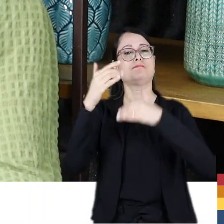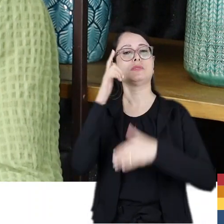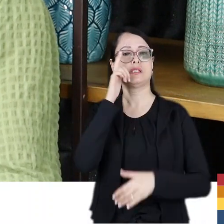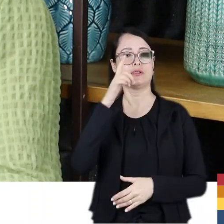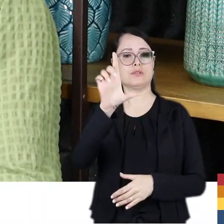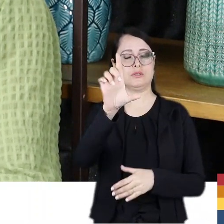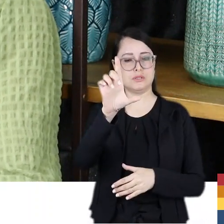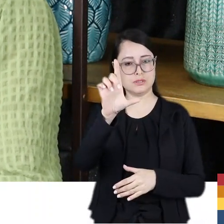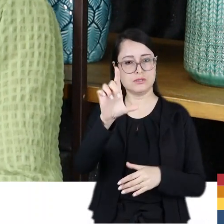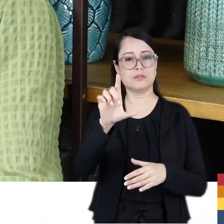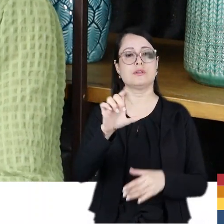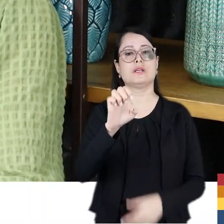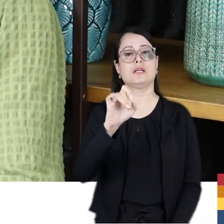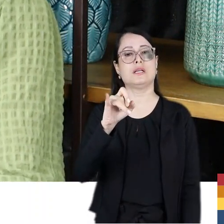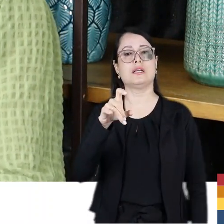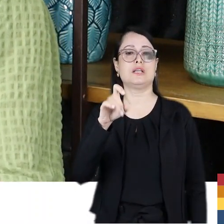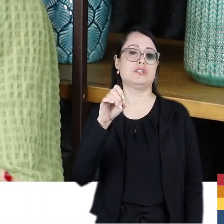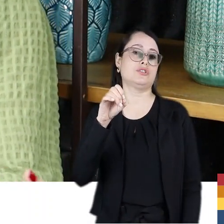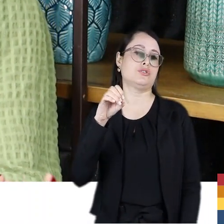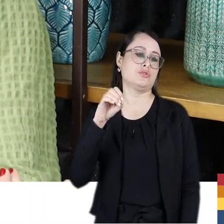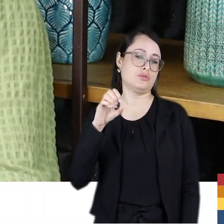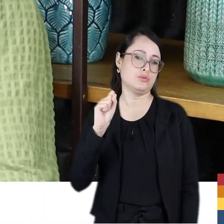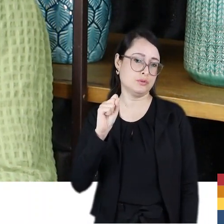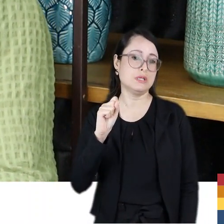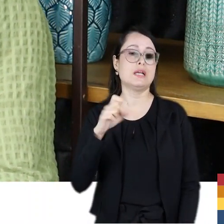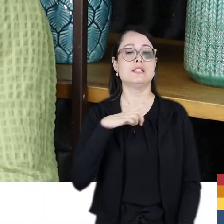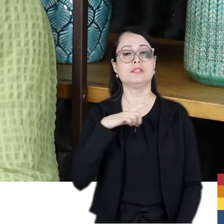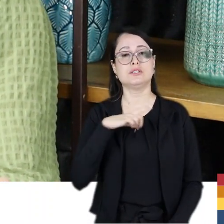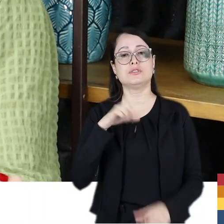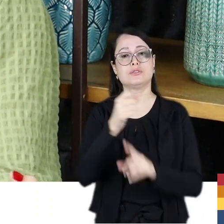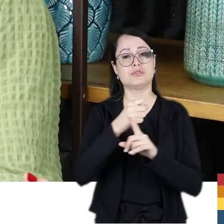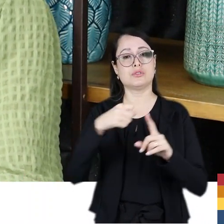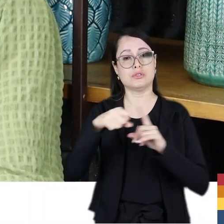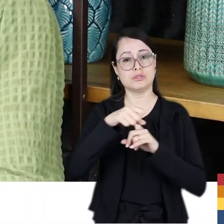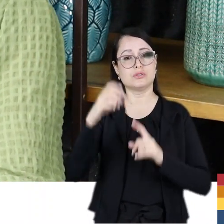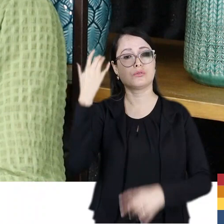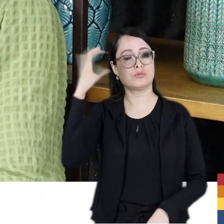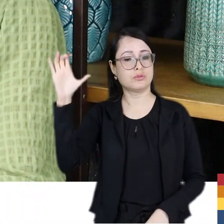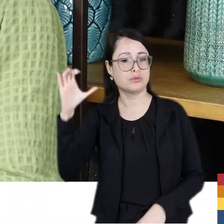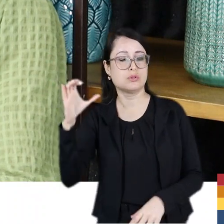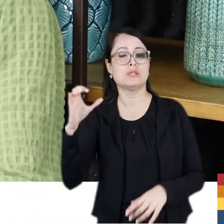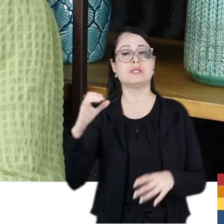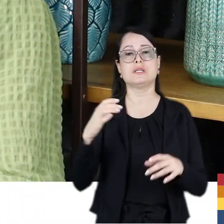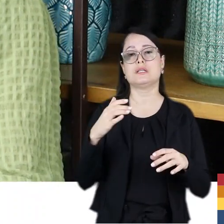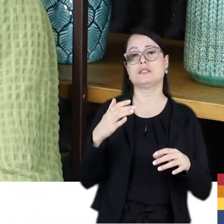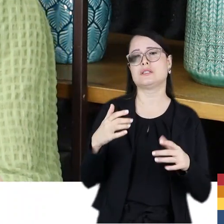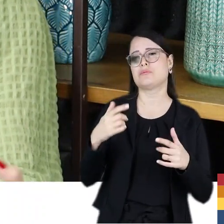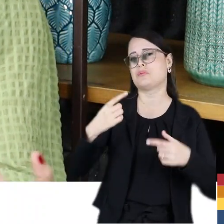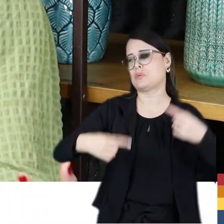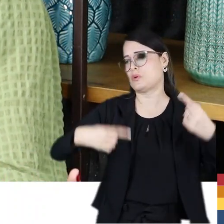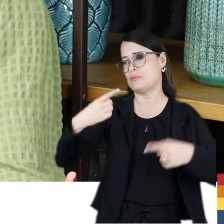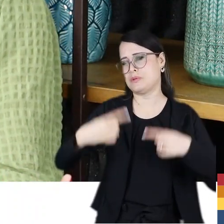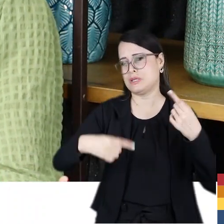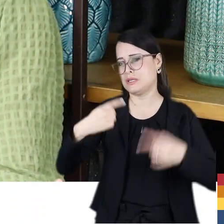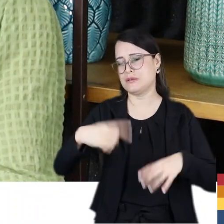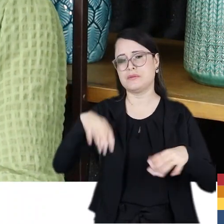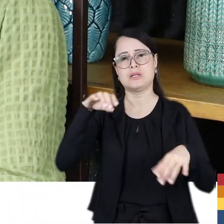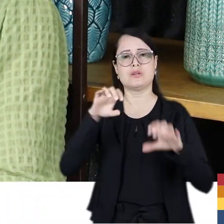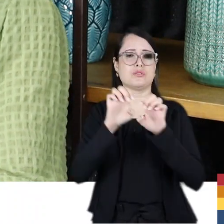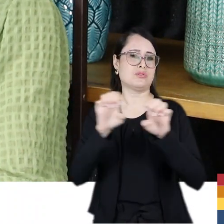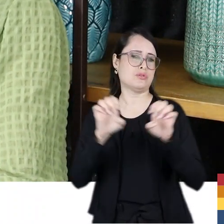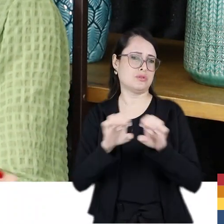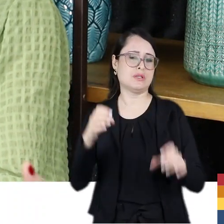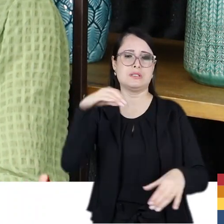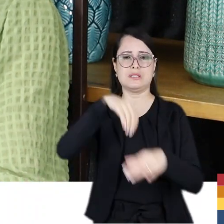de mediação e intervenção sociocultural, né? As situações de conflitos interculturais também dentro da escola, Superação de